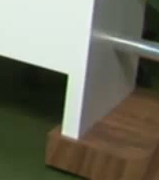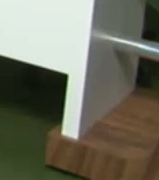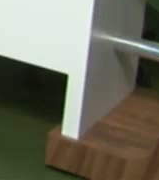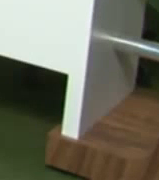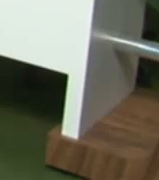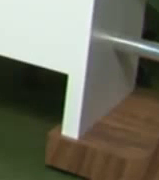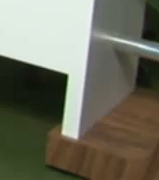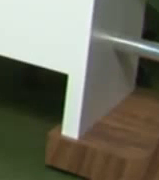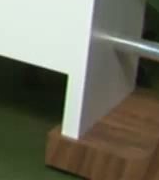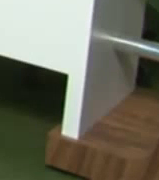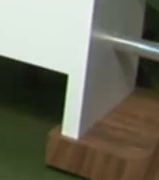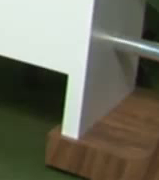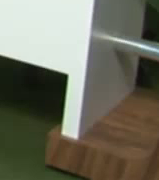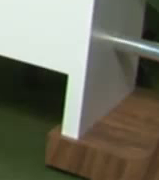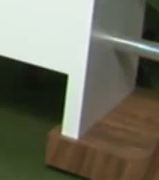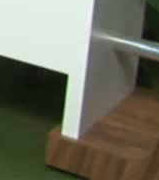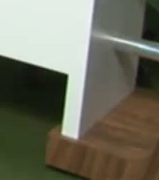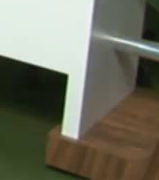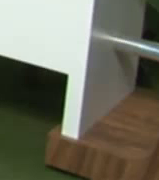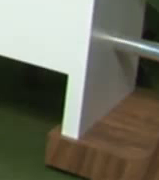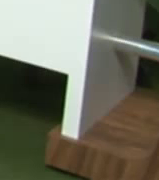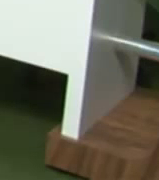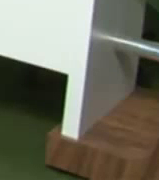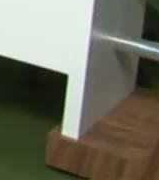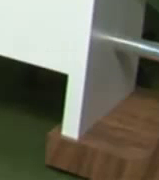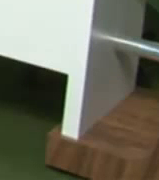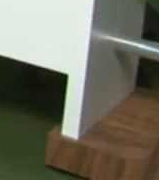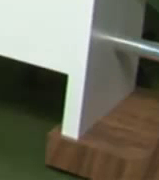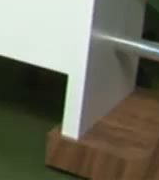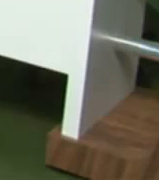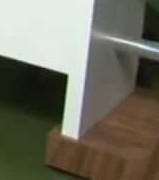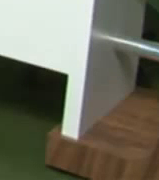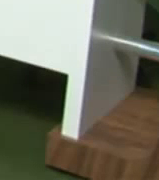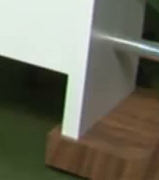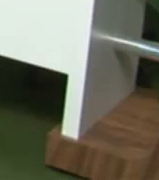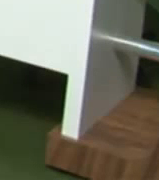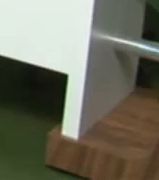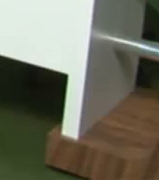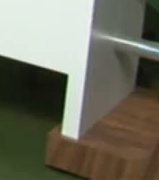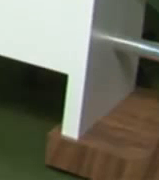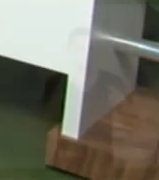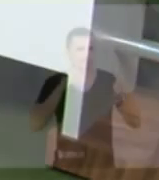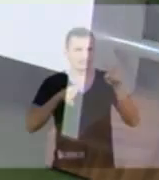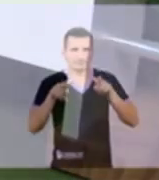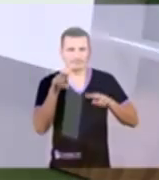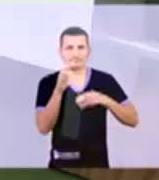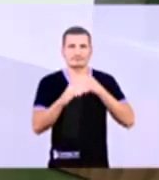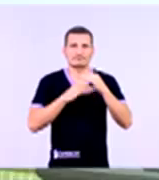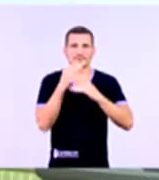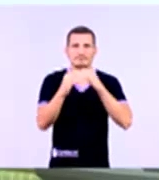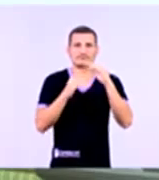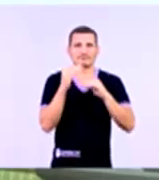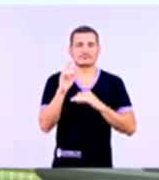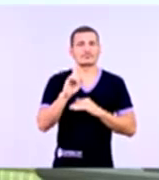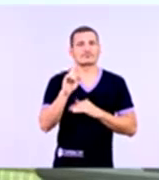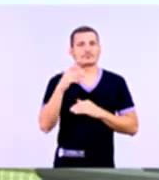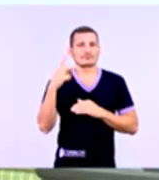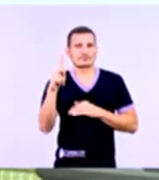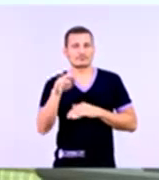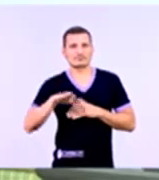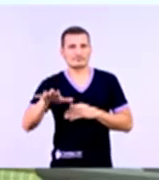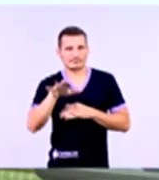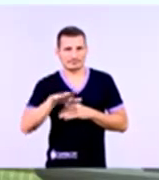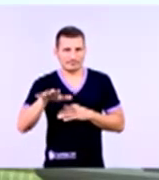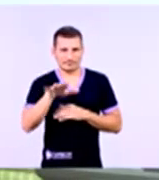o programador normalmente não tem o viés do desenvolvimento visual, não é a praia do programador, não